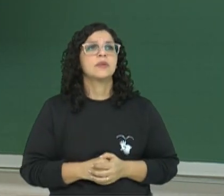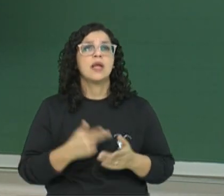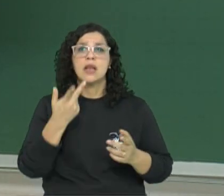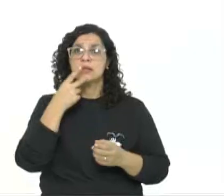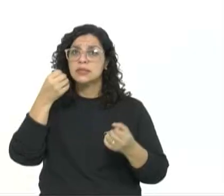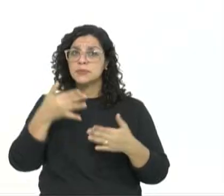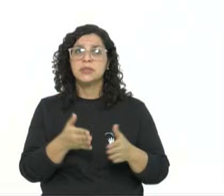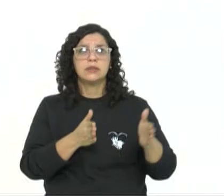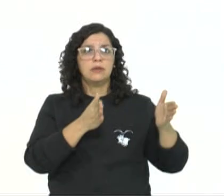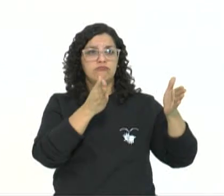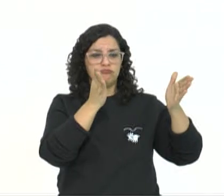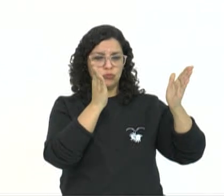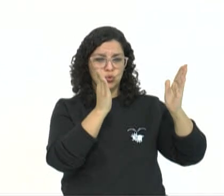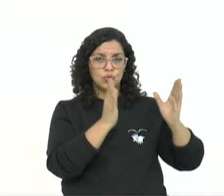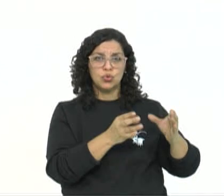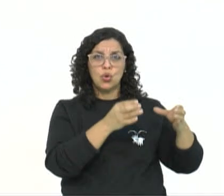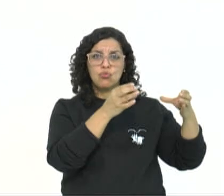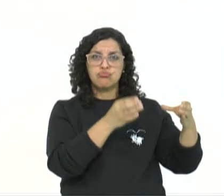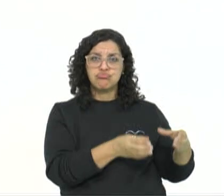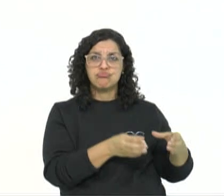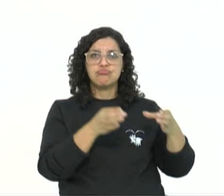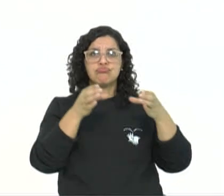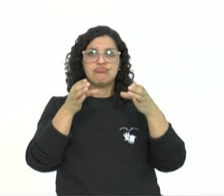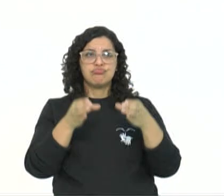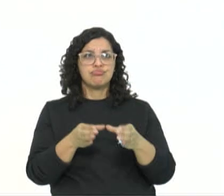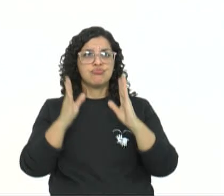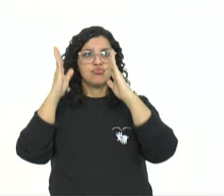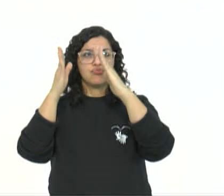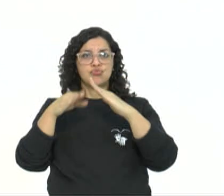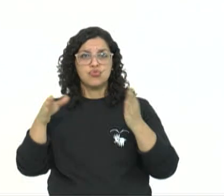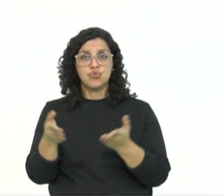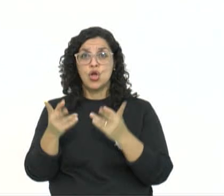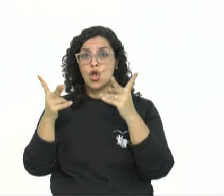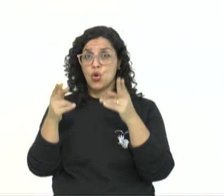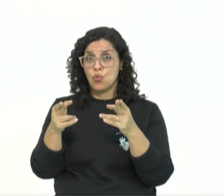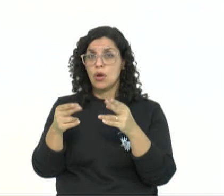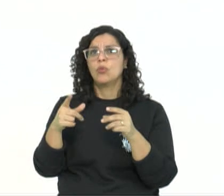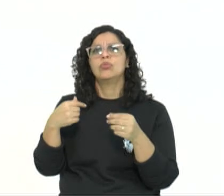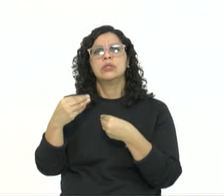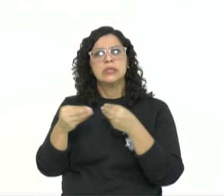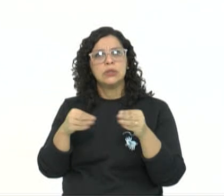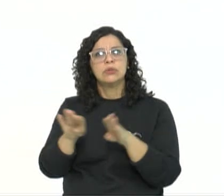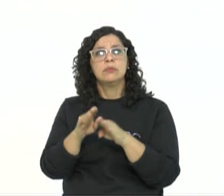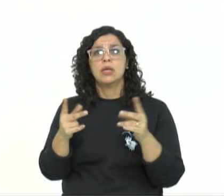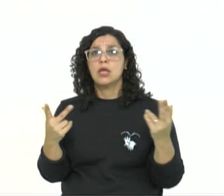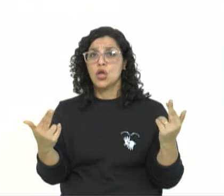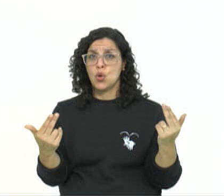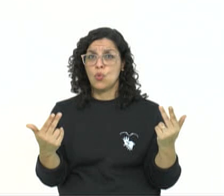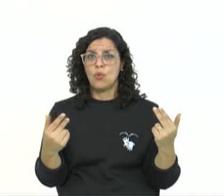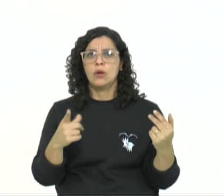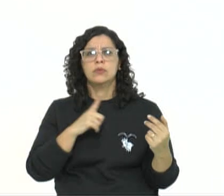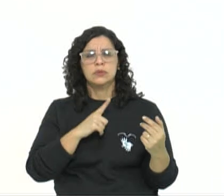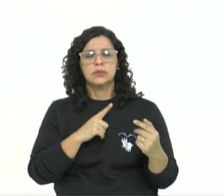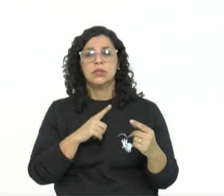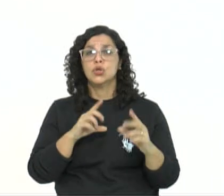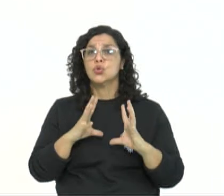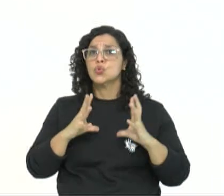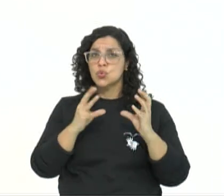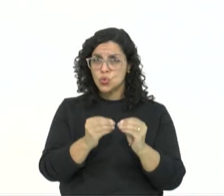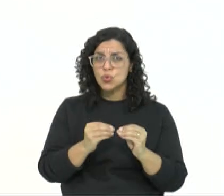o seguinte: os recipientes contêm o mesmo líquido homogêneo em equilíbrio e todos eles